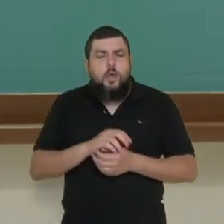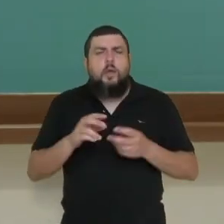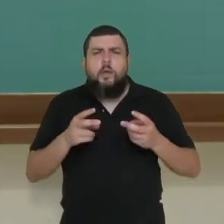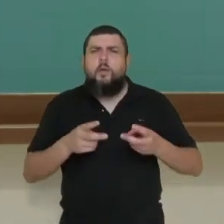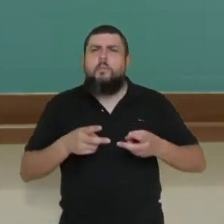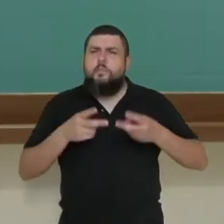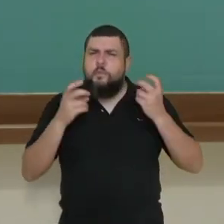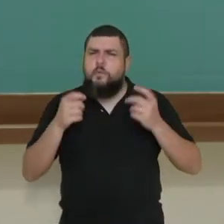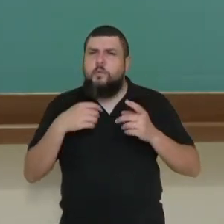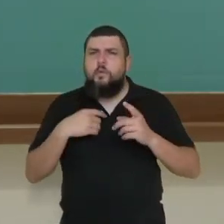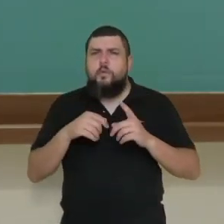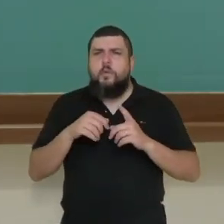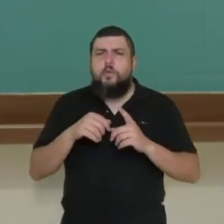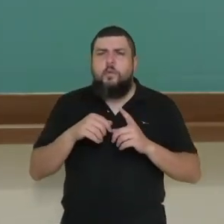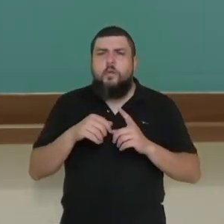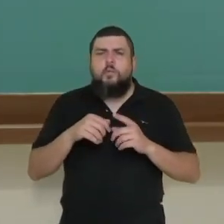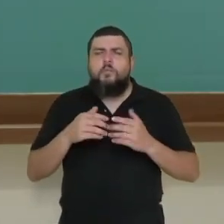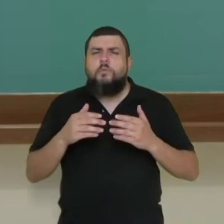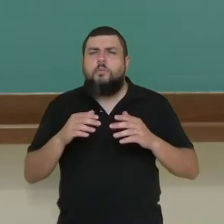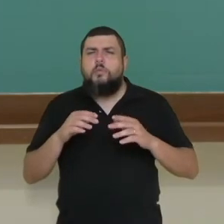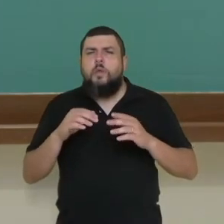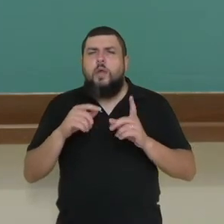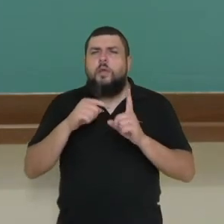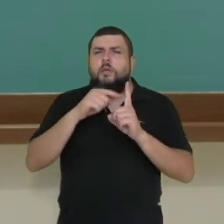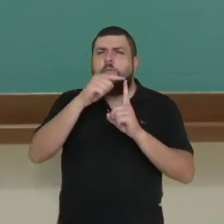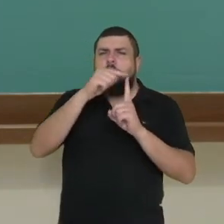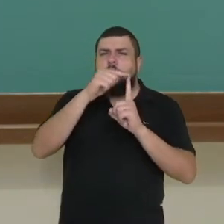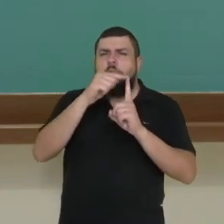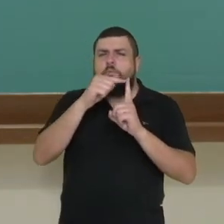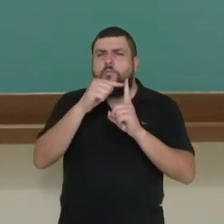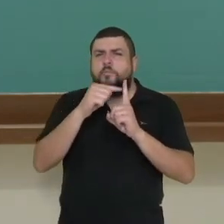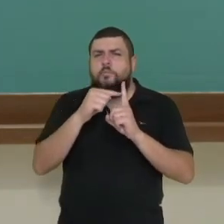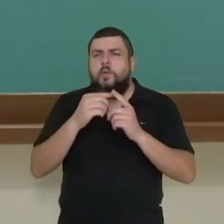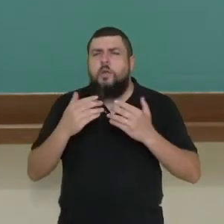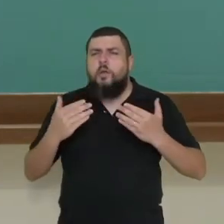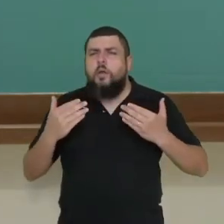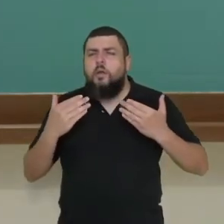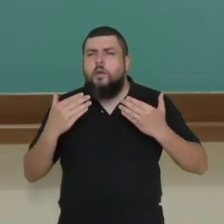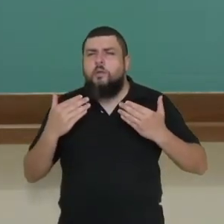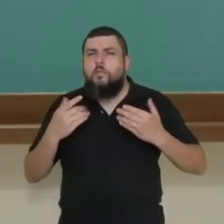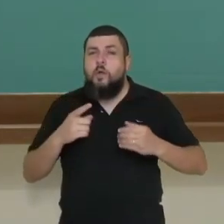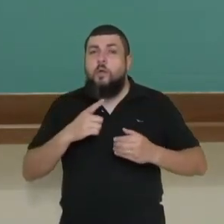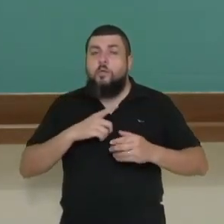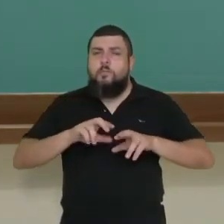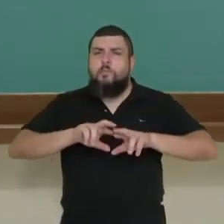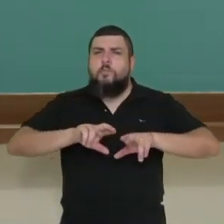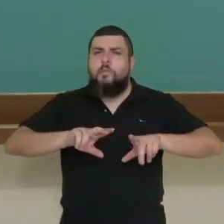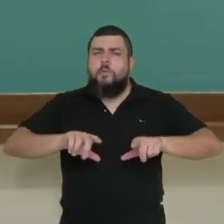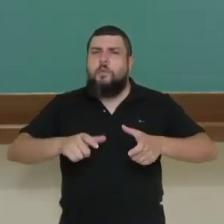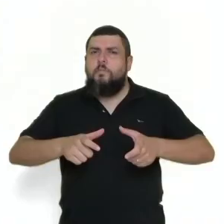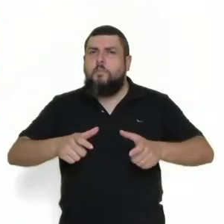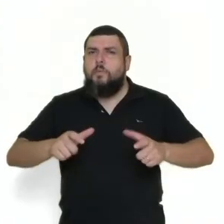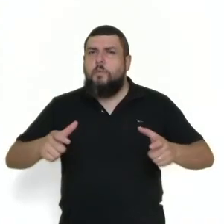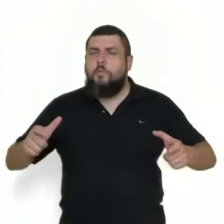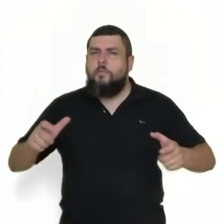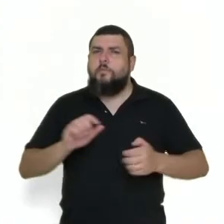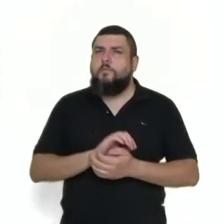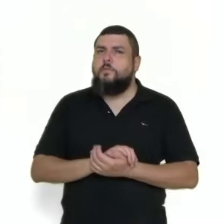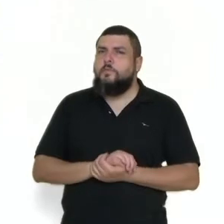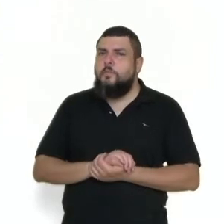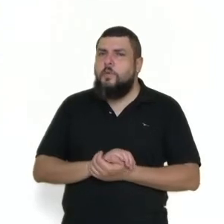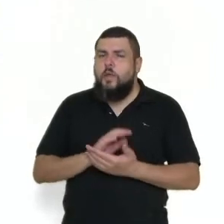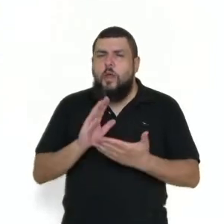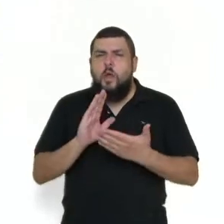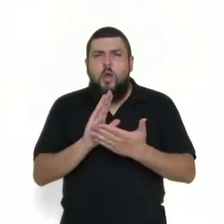menos extremos, você já vai observando também ali uma diversidade maior de espécies. Alguns animais migram